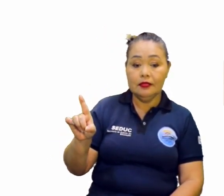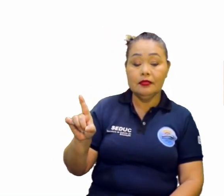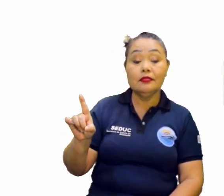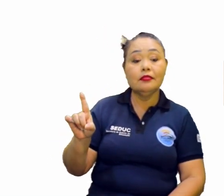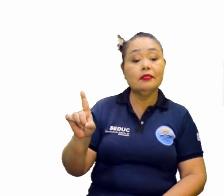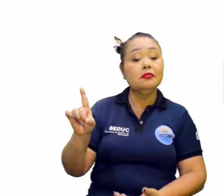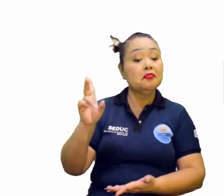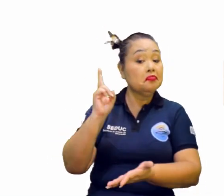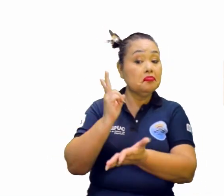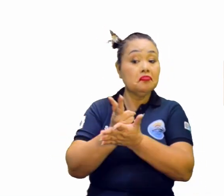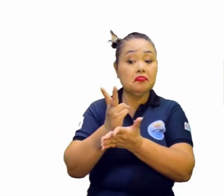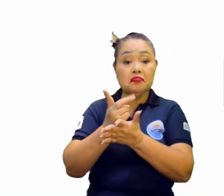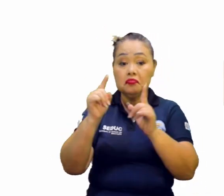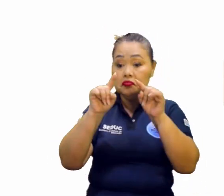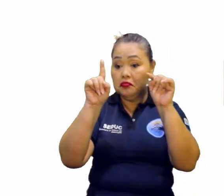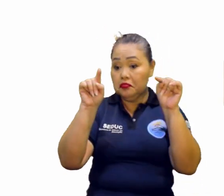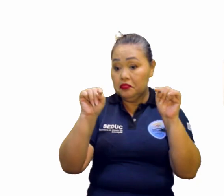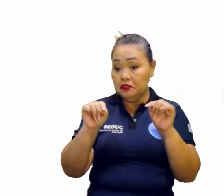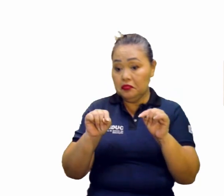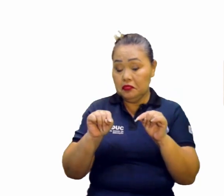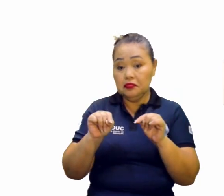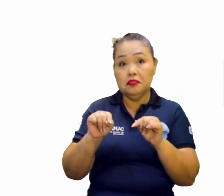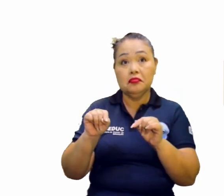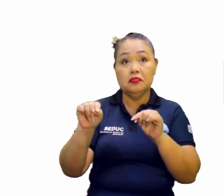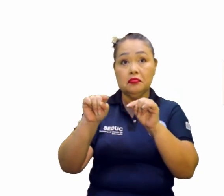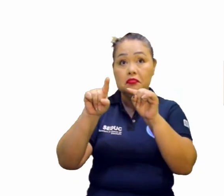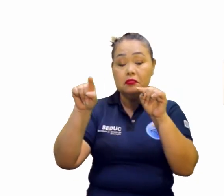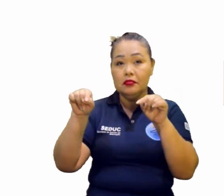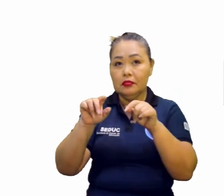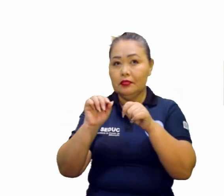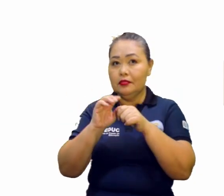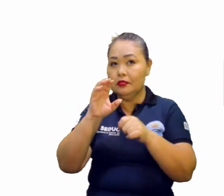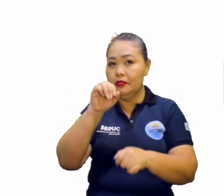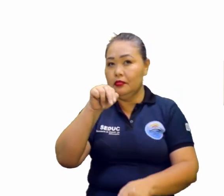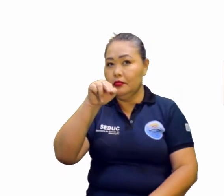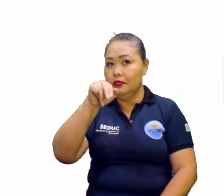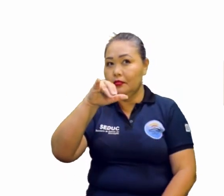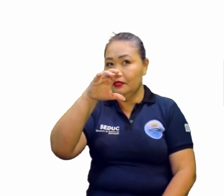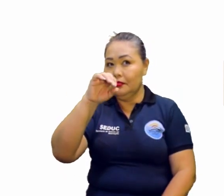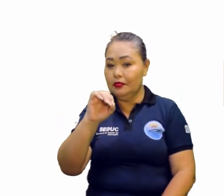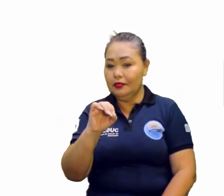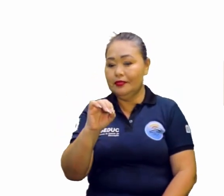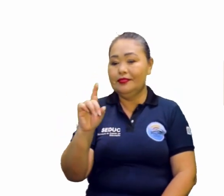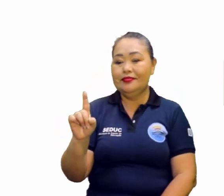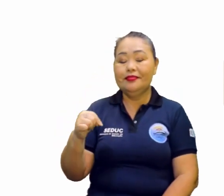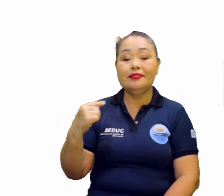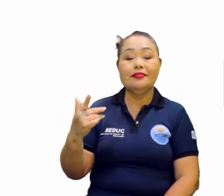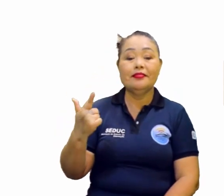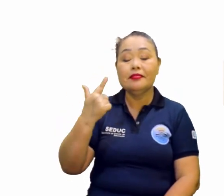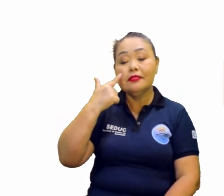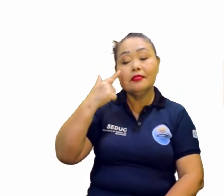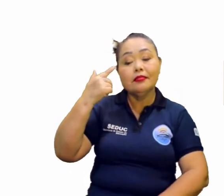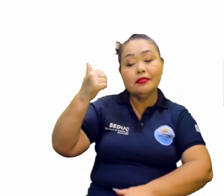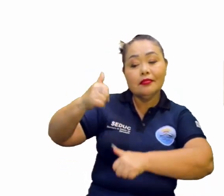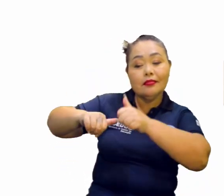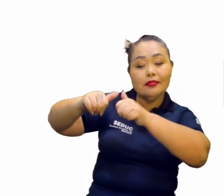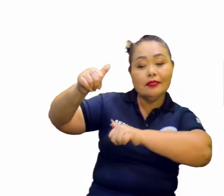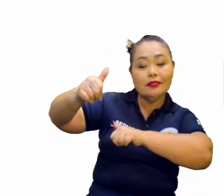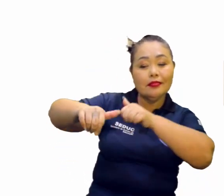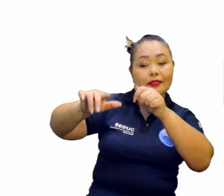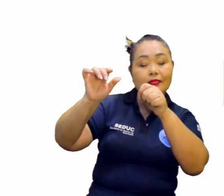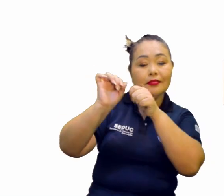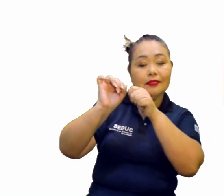convencional e um solo orgânico. Então, analisando aquilo que nós